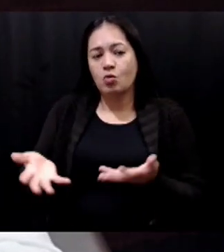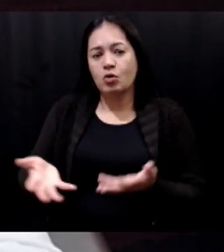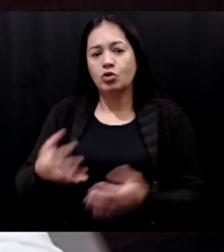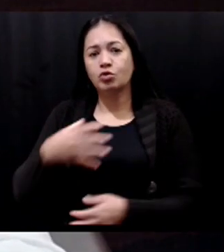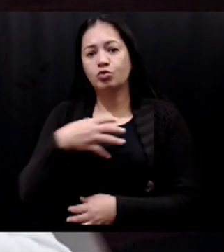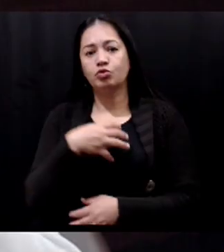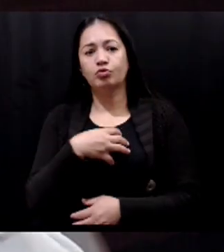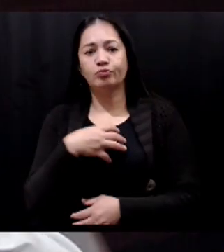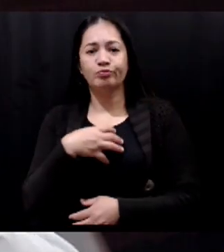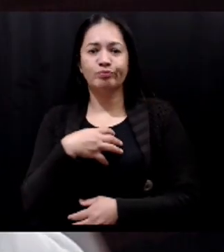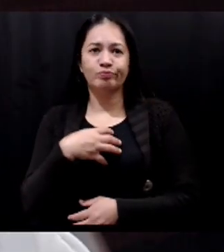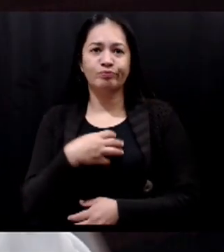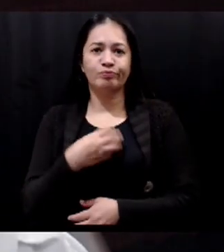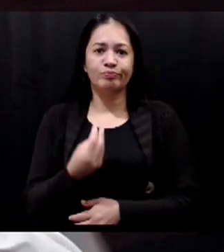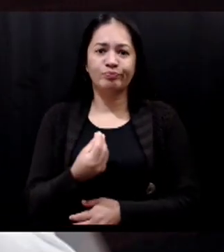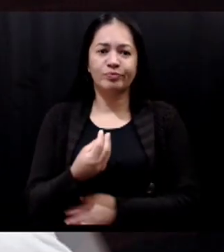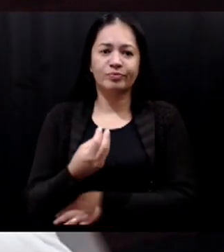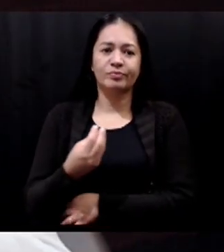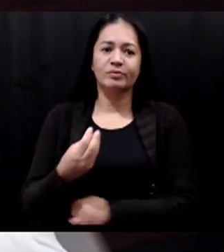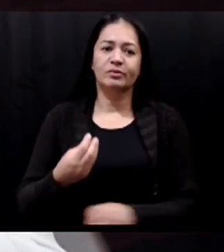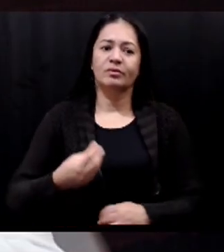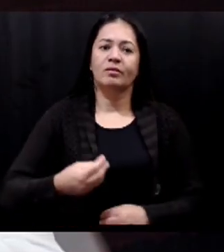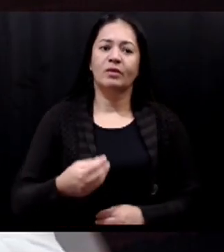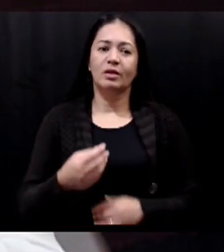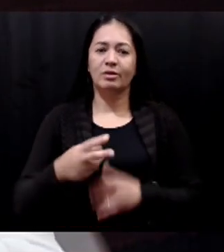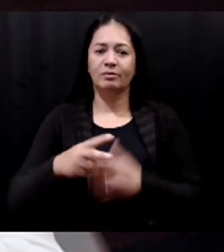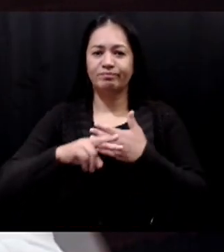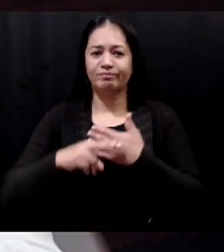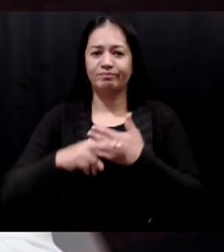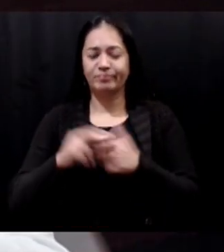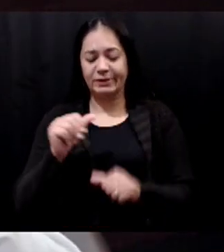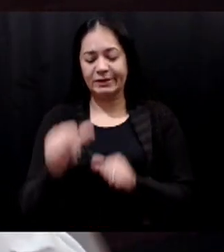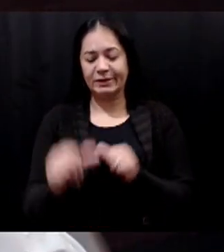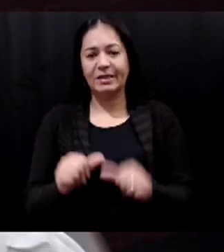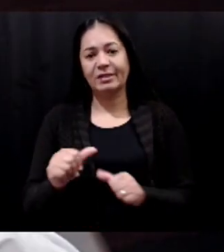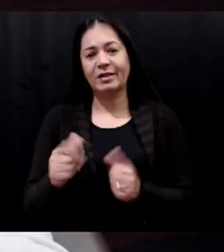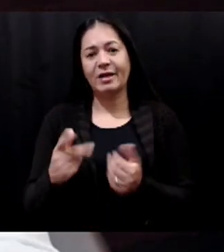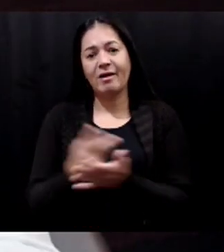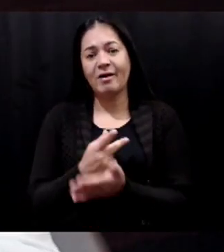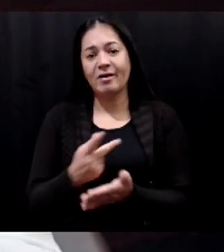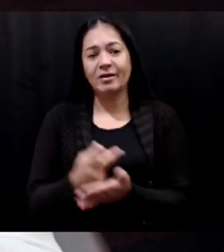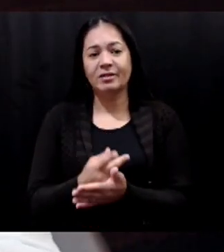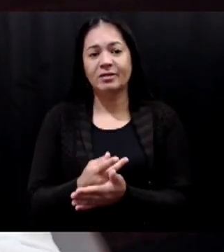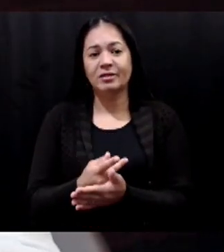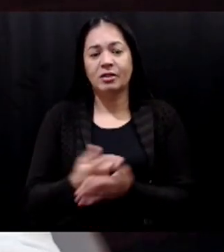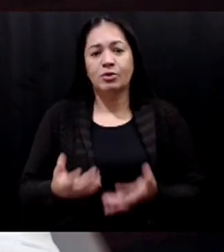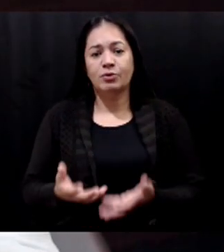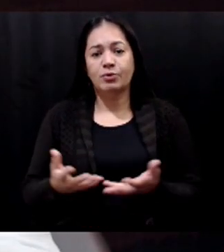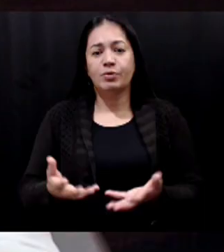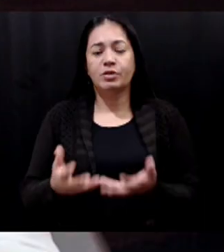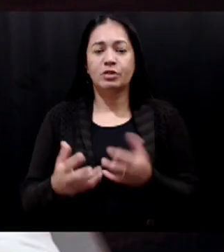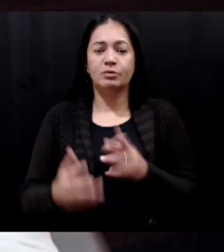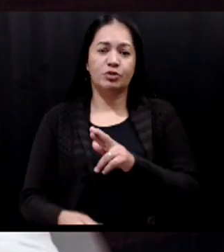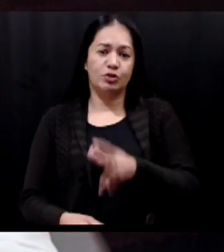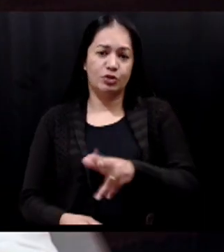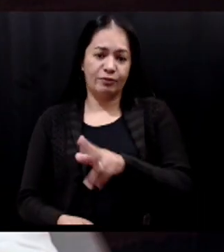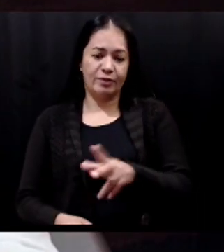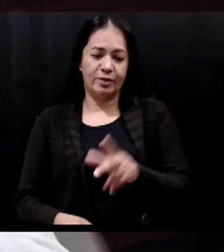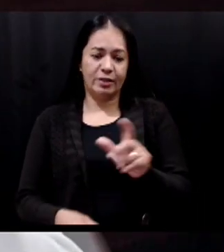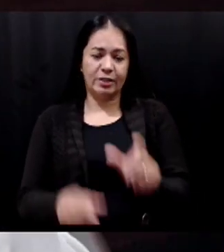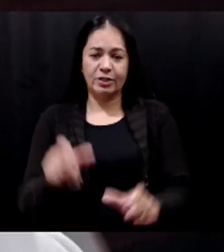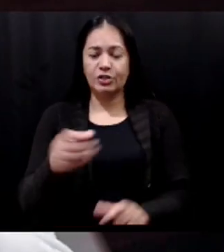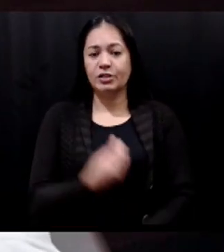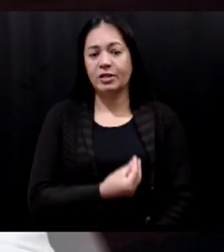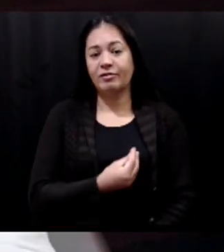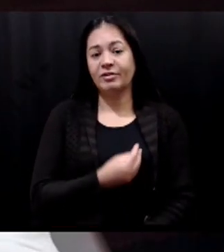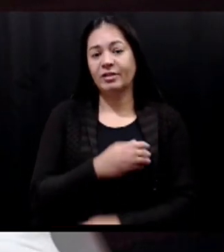né, que vai causar uma distorção, né, e um estímulo diferente na vida dessa criança, né, e ela vai